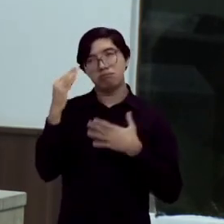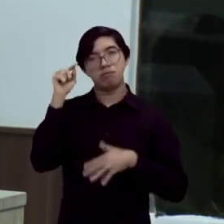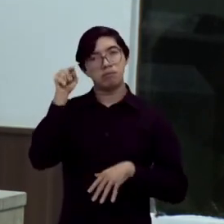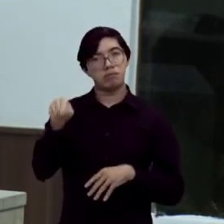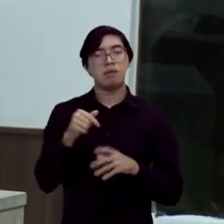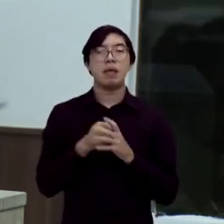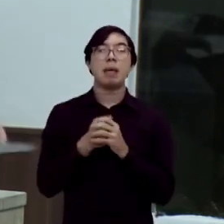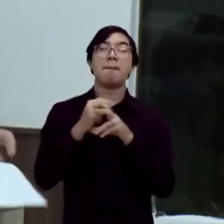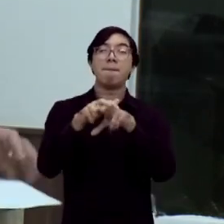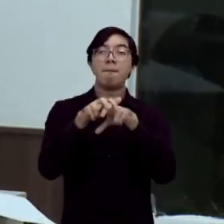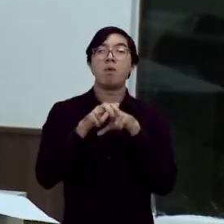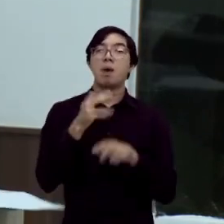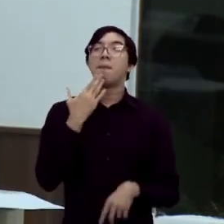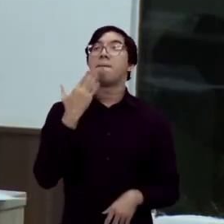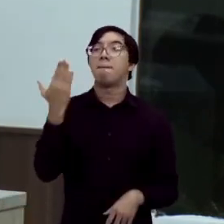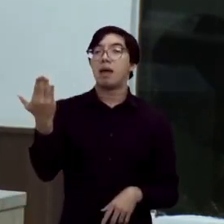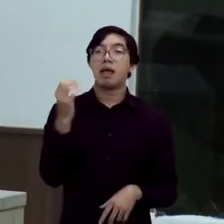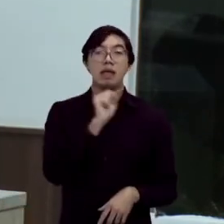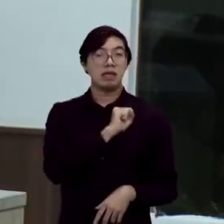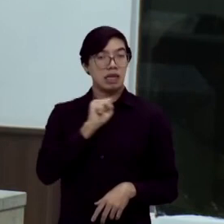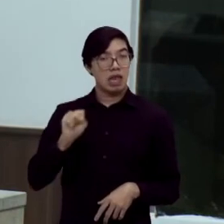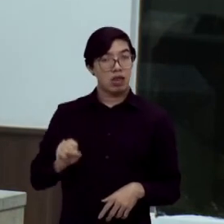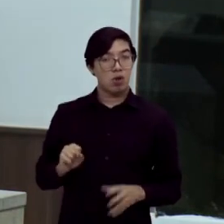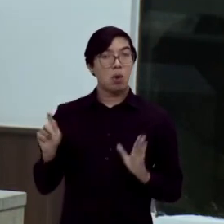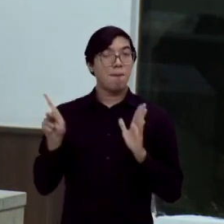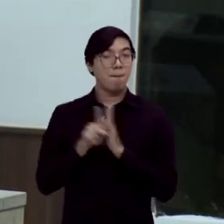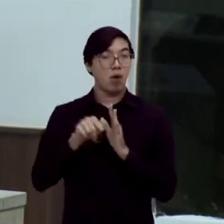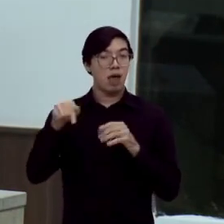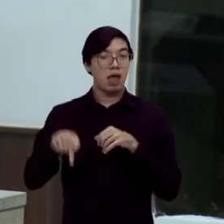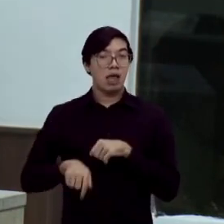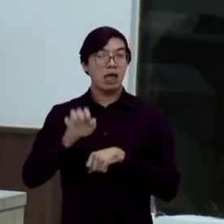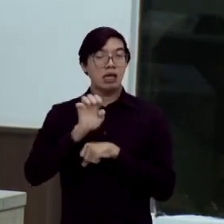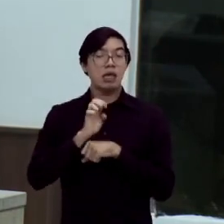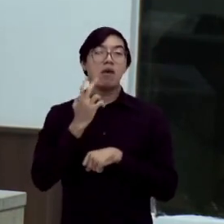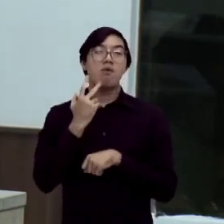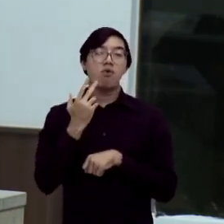um apelo aos senadores cearenses,